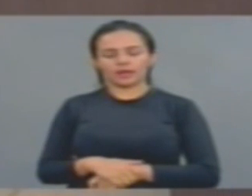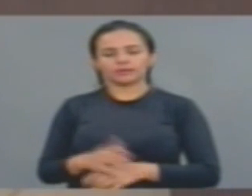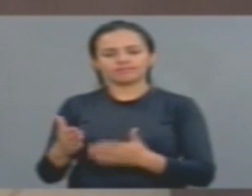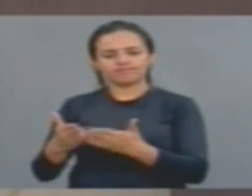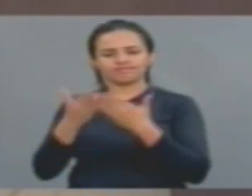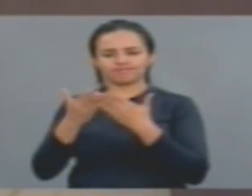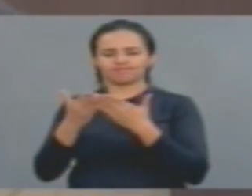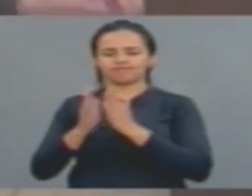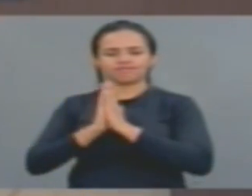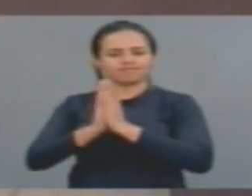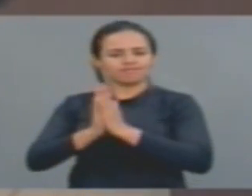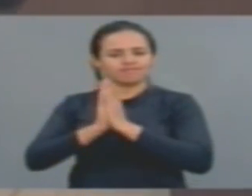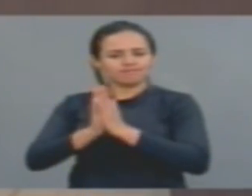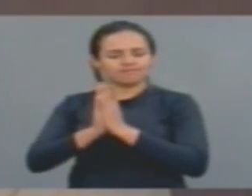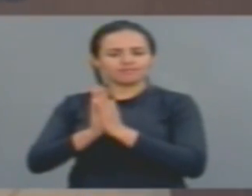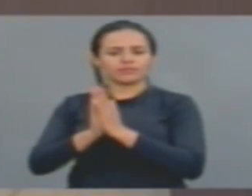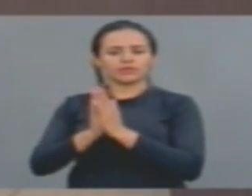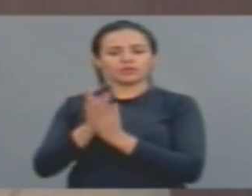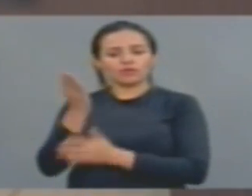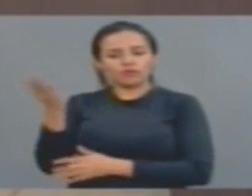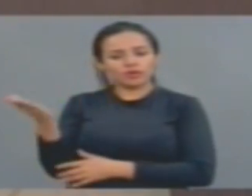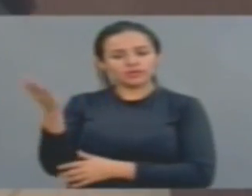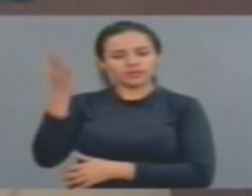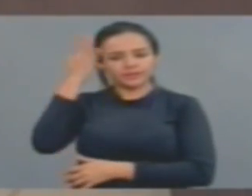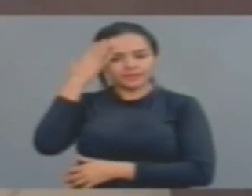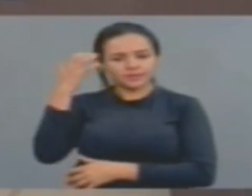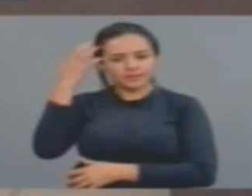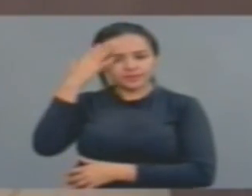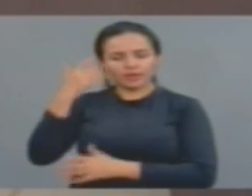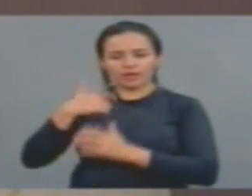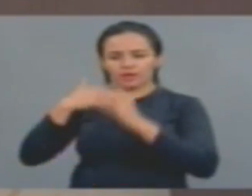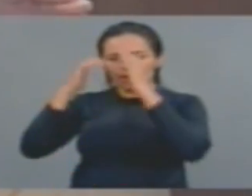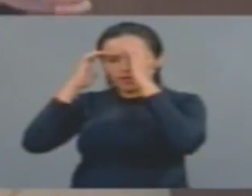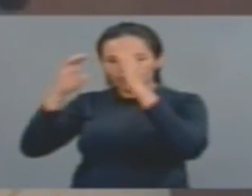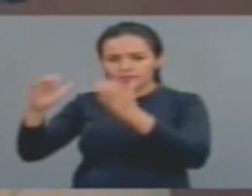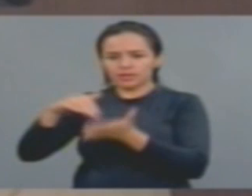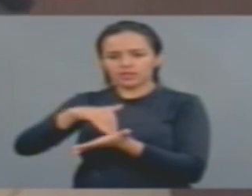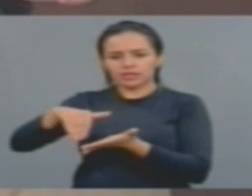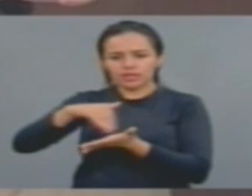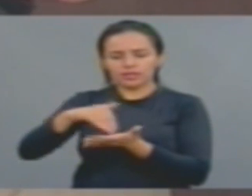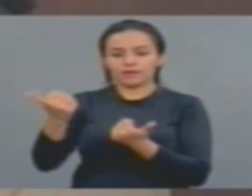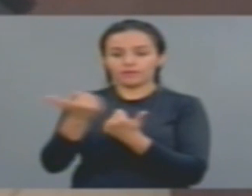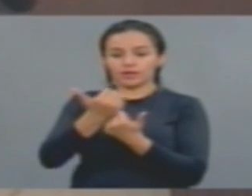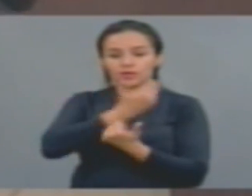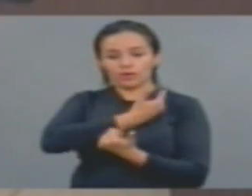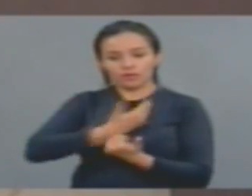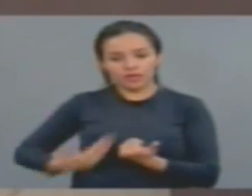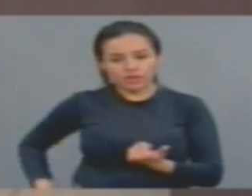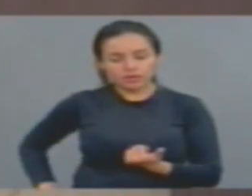apelo. Que Vossa Excelência, com todo o respeito que eu tenho ao secretário, à vice-governadora,